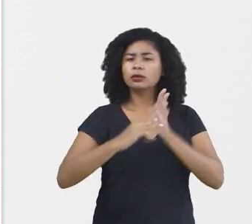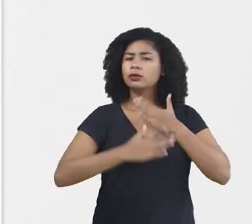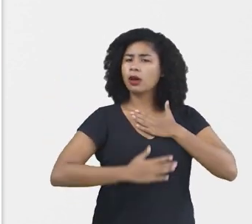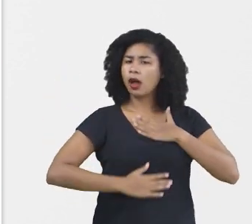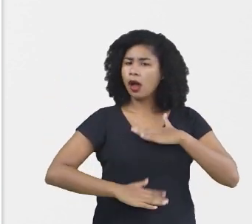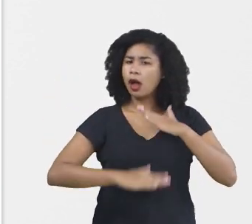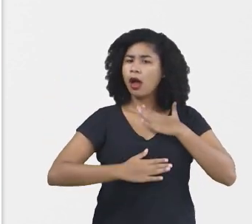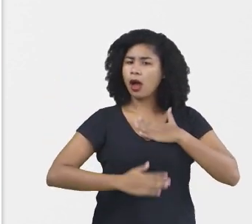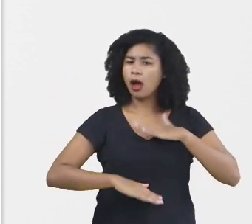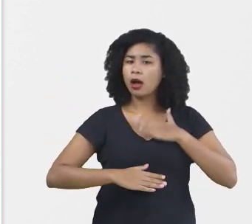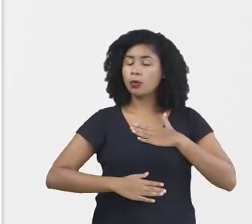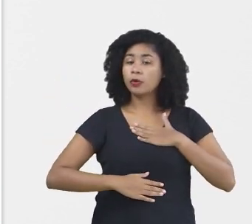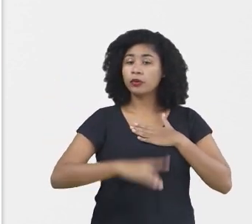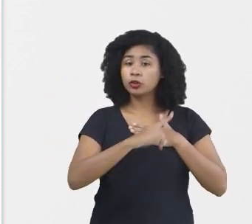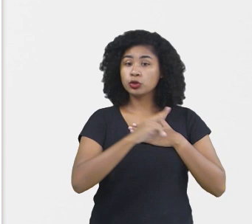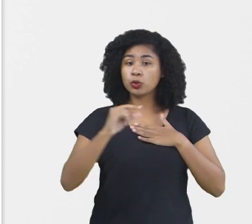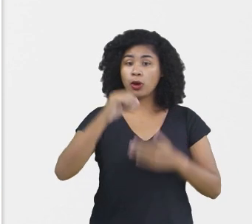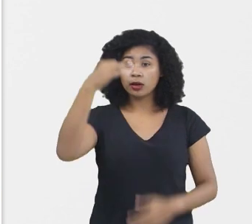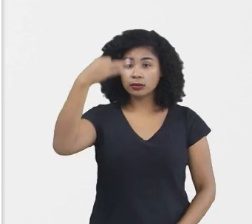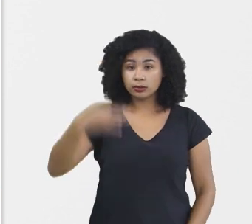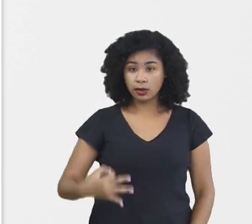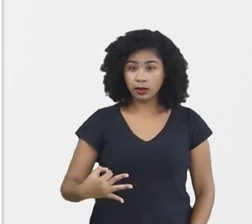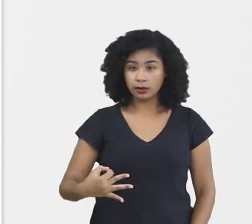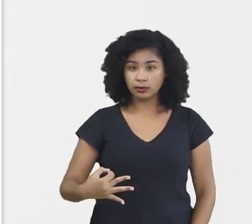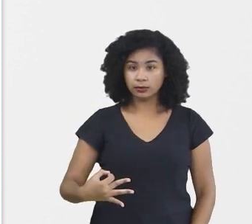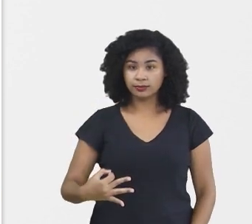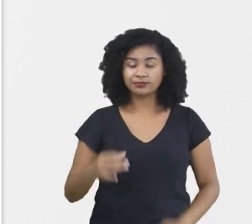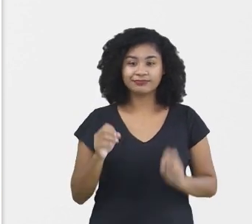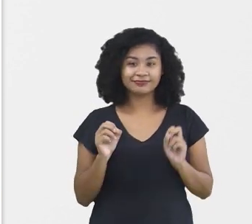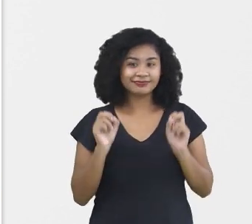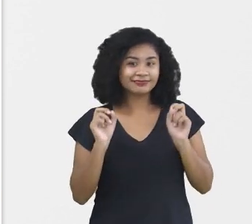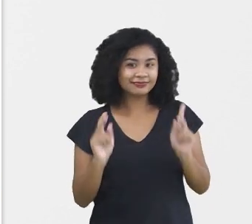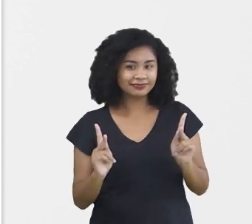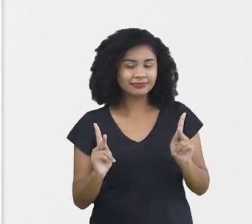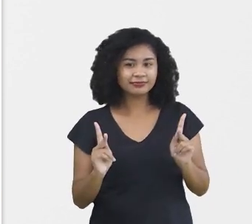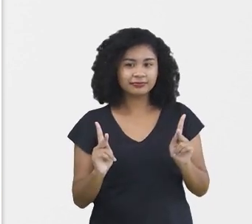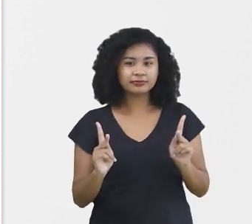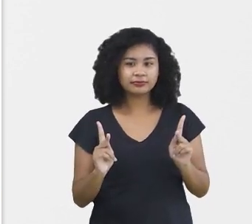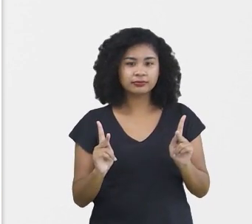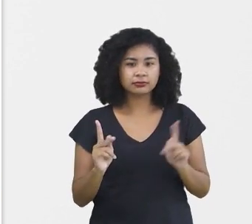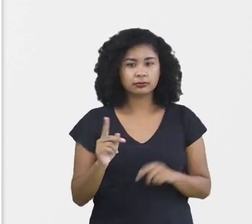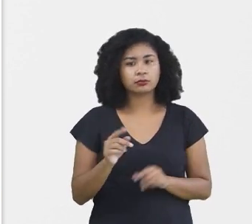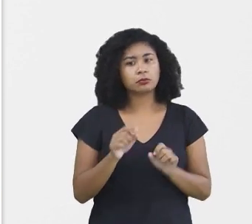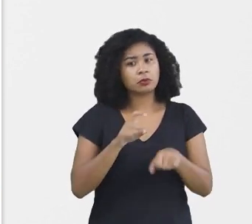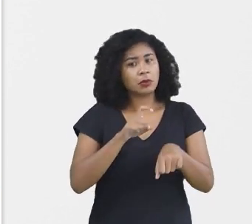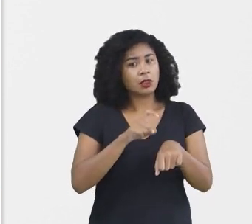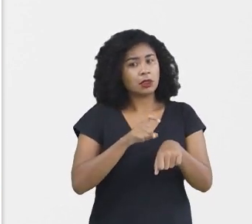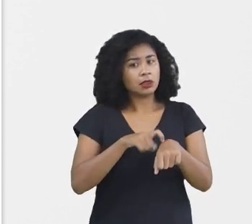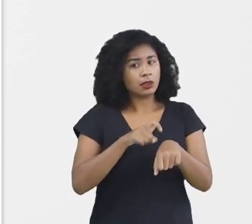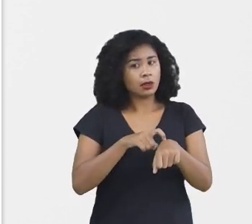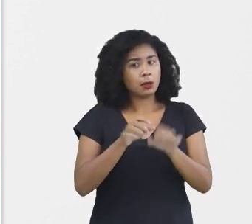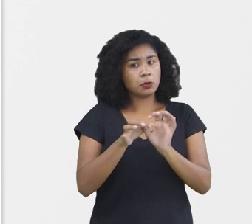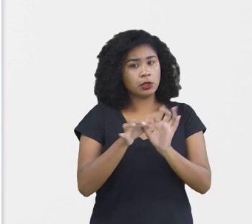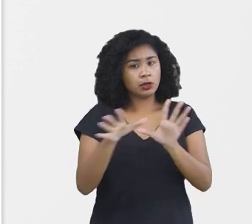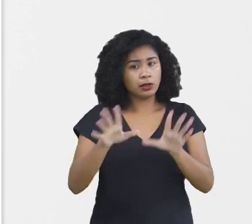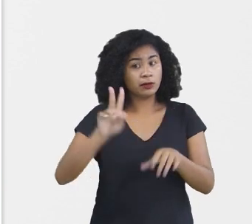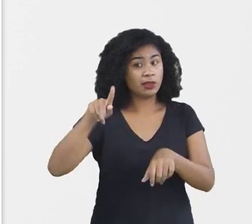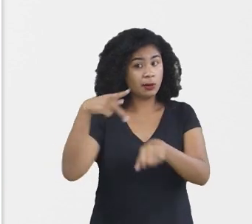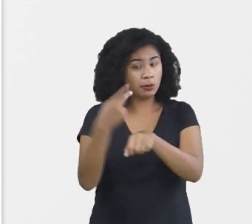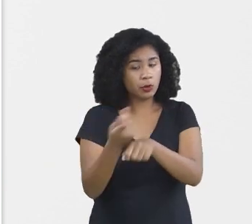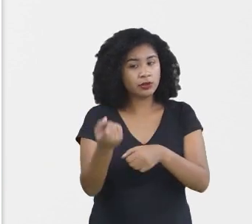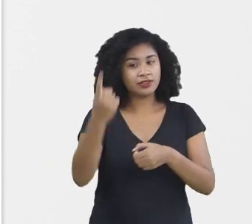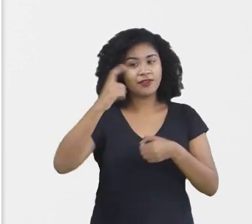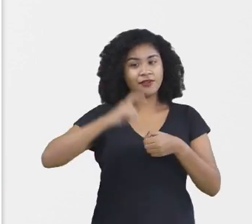marcar a questão correta, ok? A alternativa correta, certo? Então, vocês vão ficar aí com o texto, daqui a pouco eu retorno com vocês para fazermos a